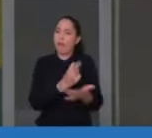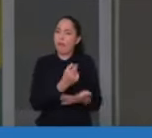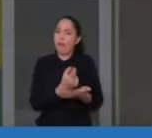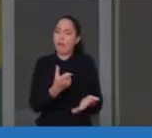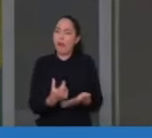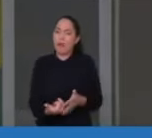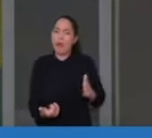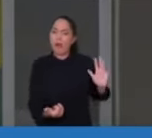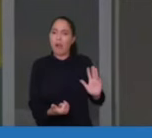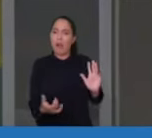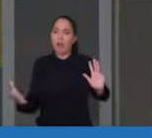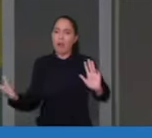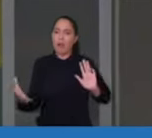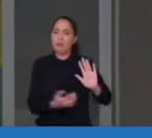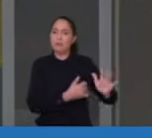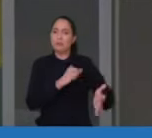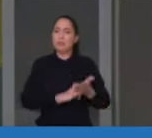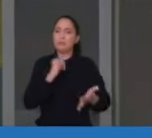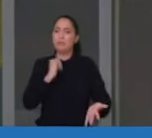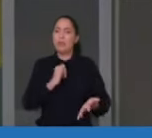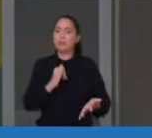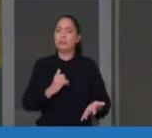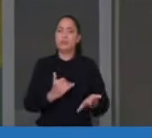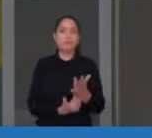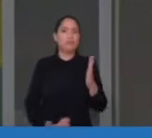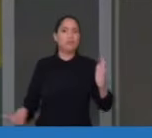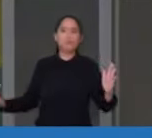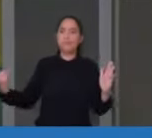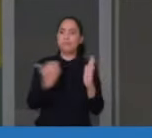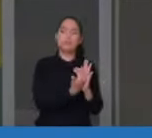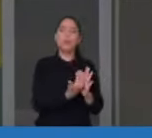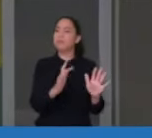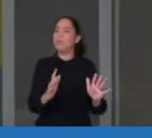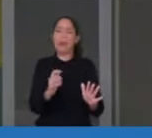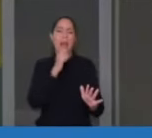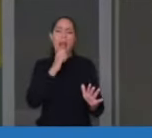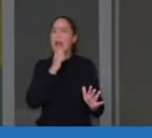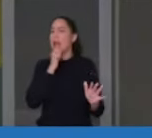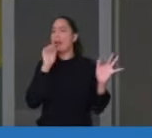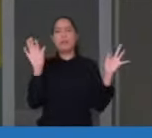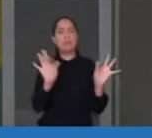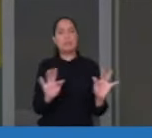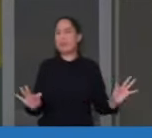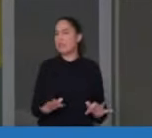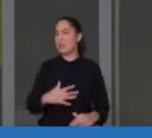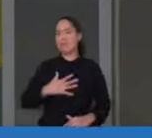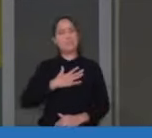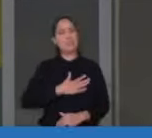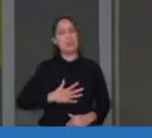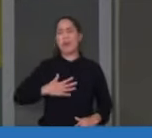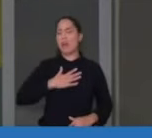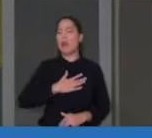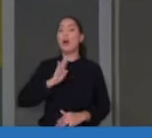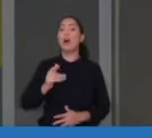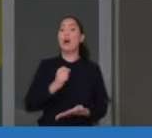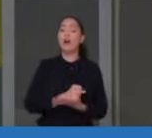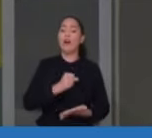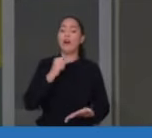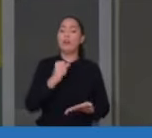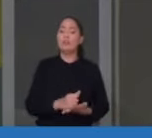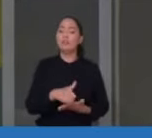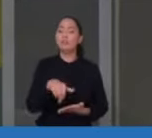em aumentar cada vez mais os gastos públicos, não satisfeitos em firmar contratos com a Novo Honor, antiga Odebrecht,